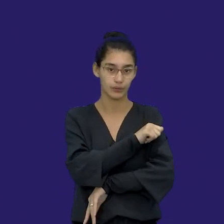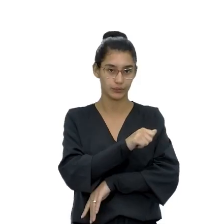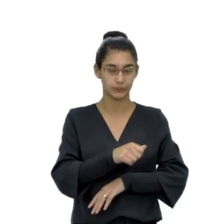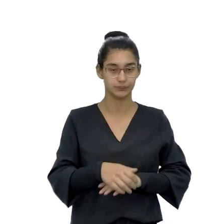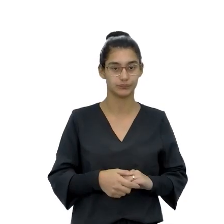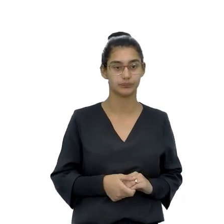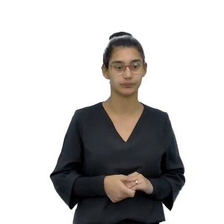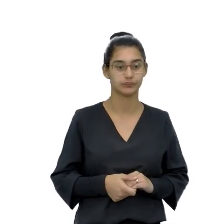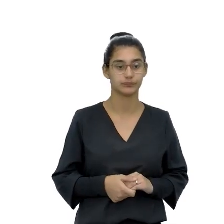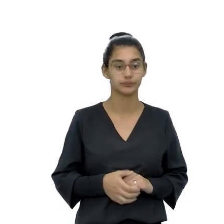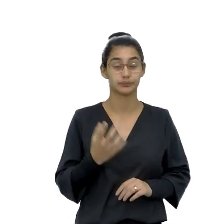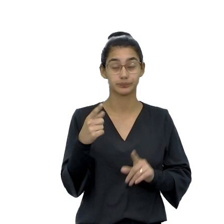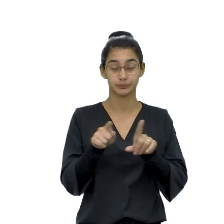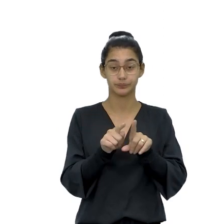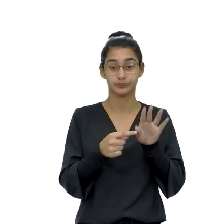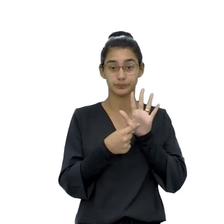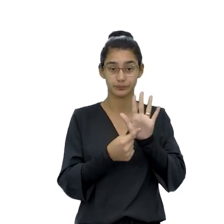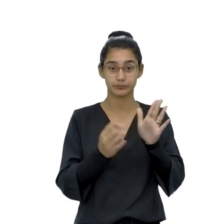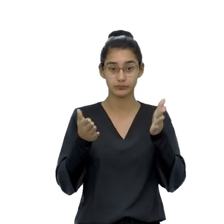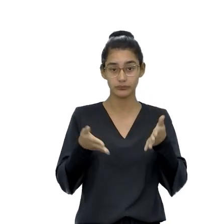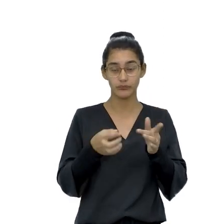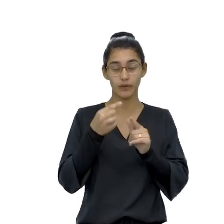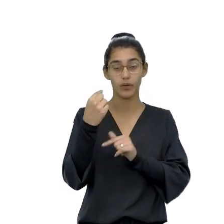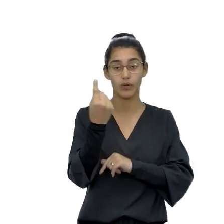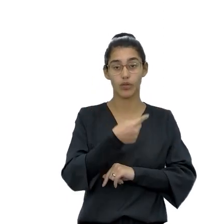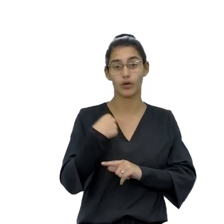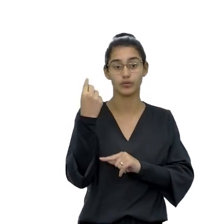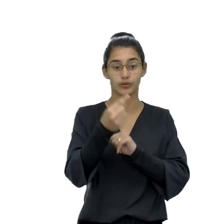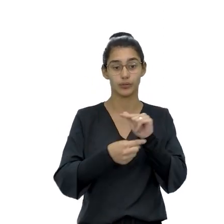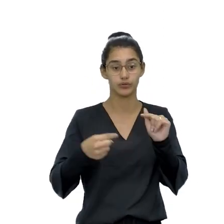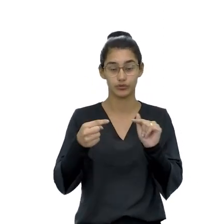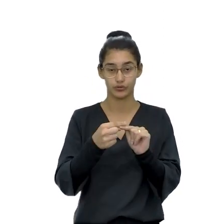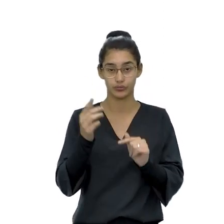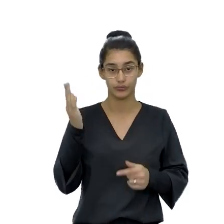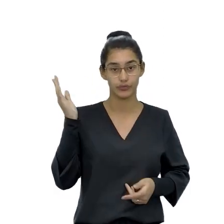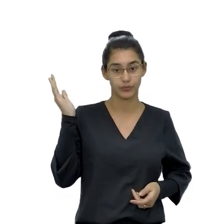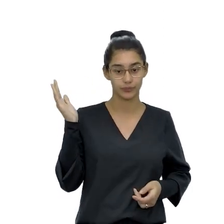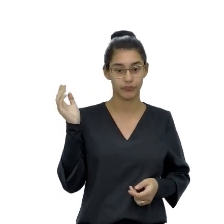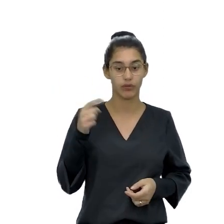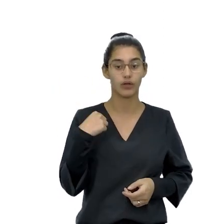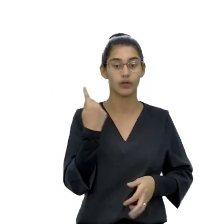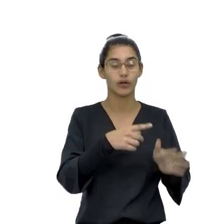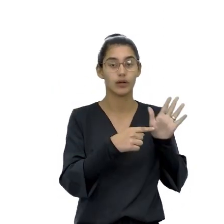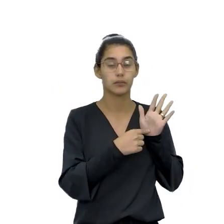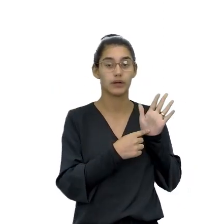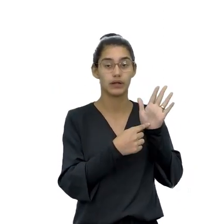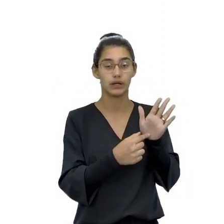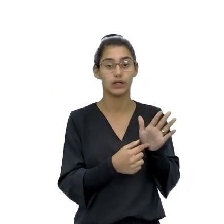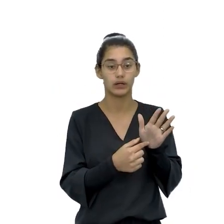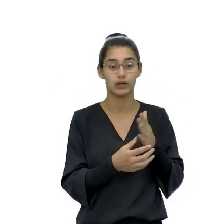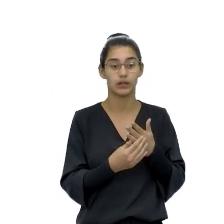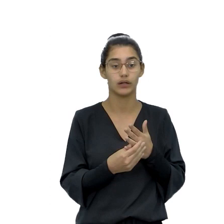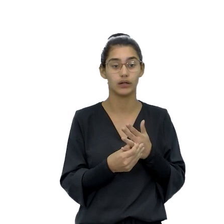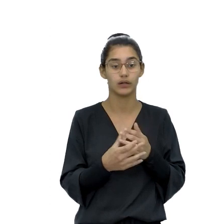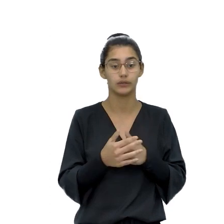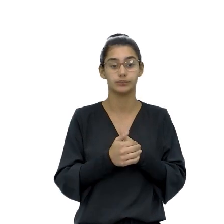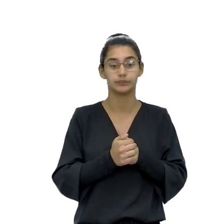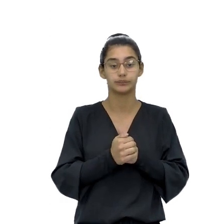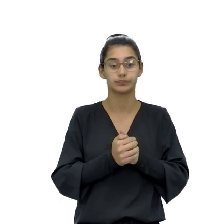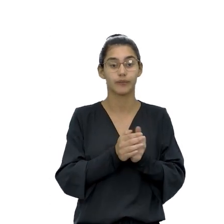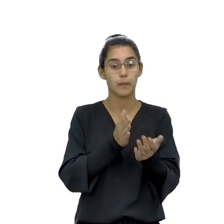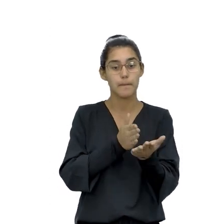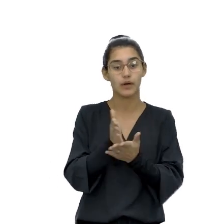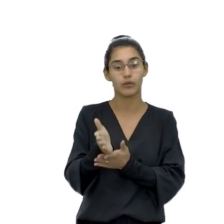alunos. Quero passar com vocês hoje, então, os nossos objetivos. Nós vamos apresentar aqui na linha do tempo o